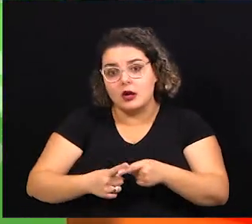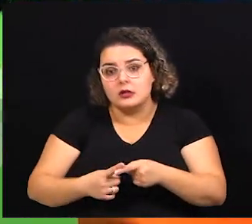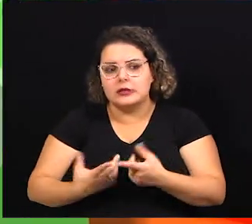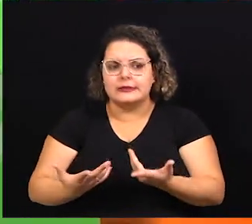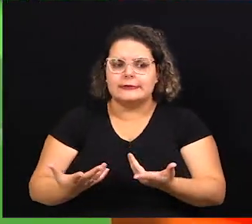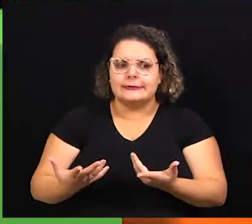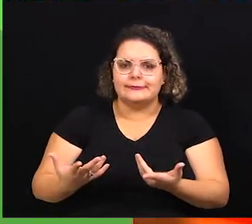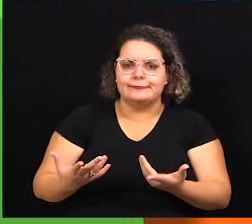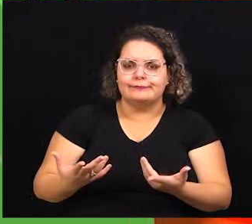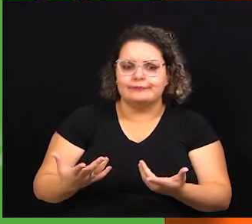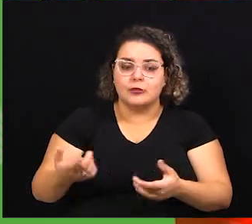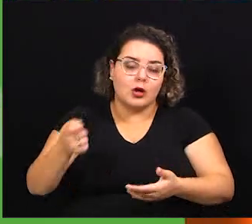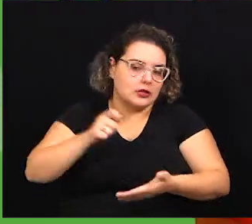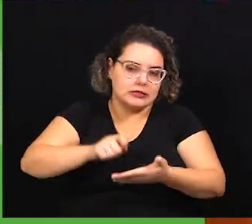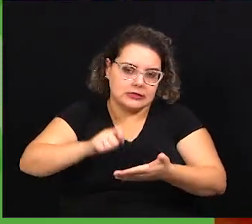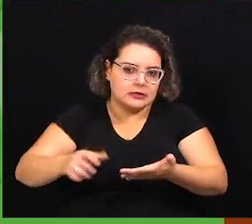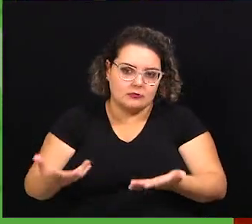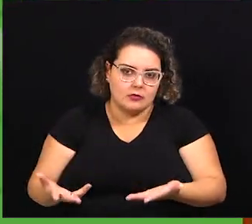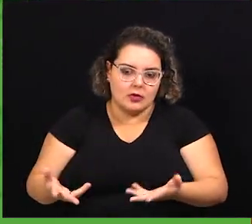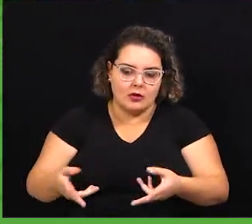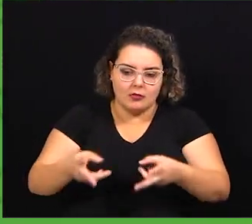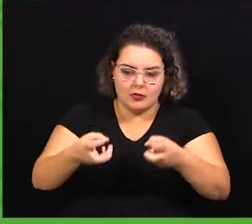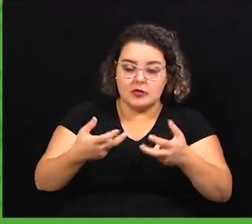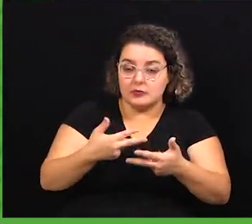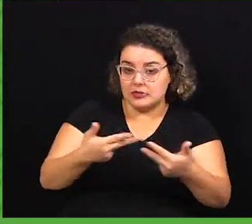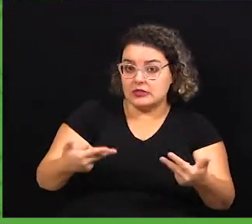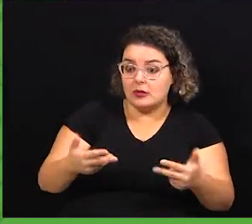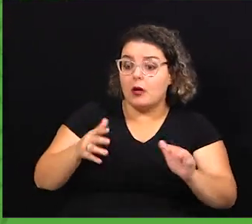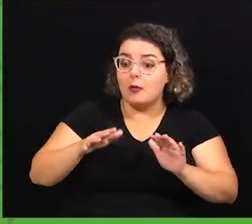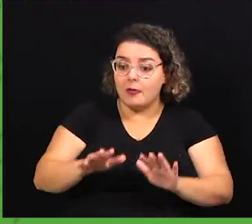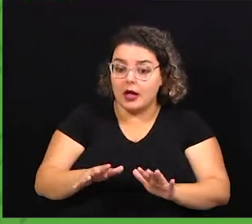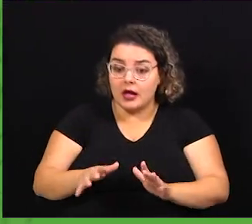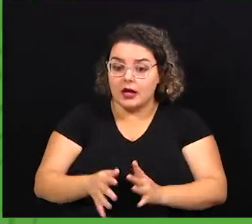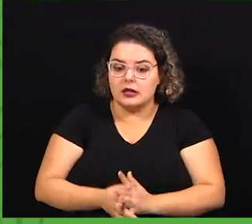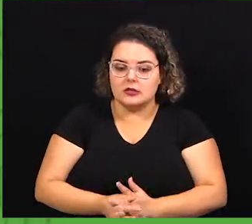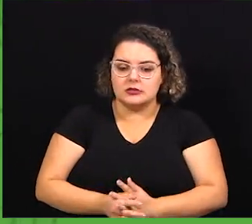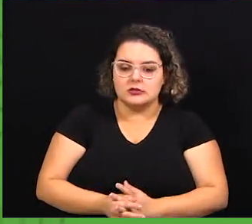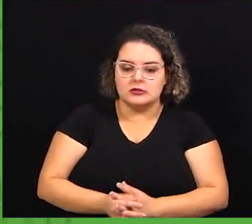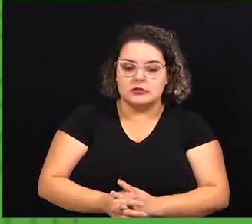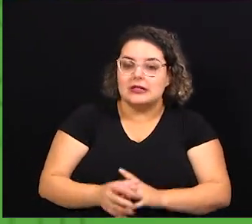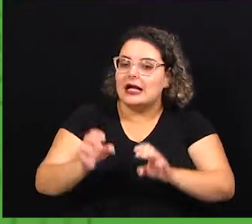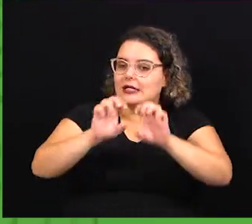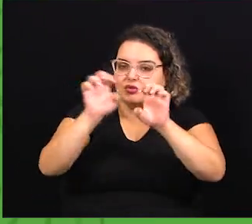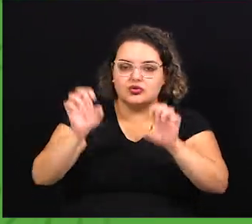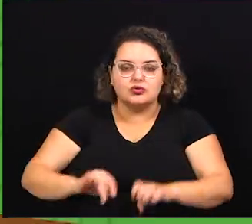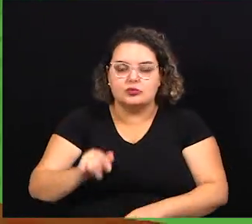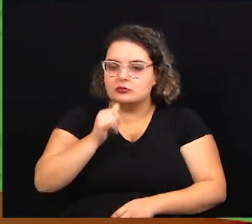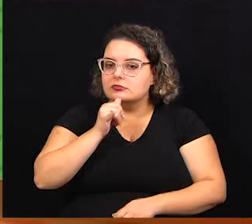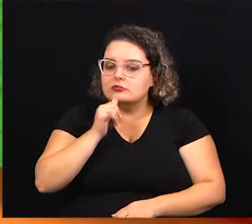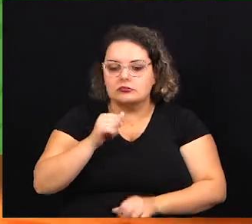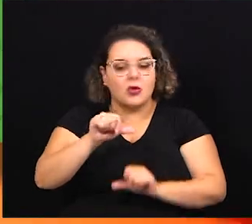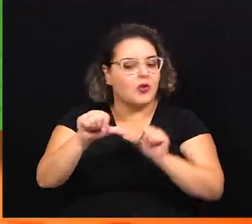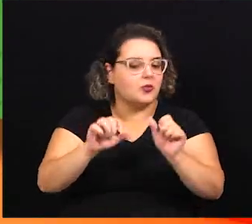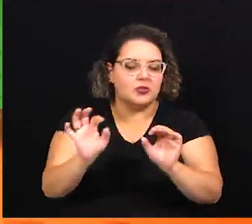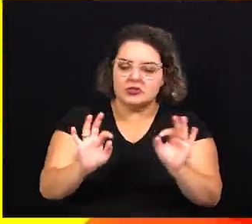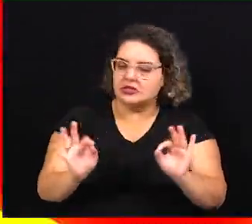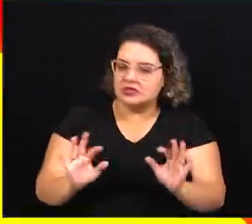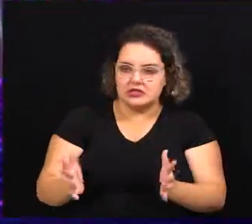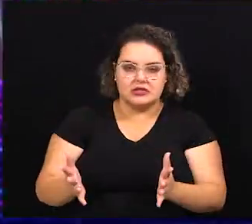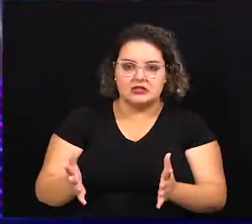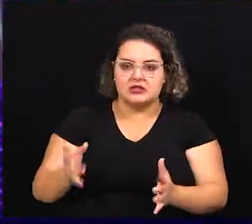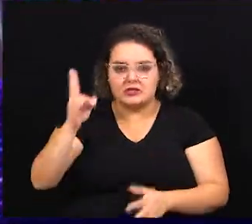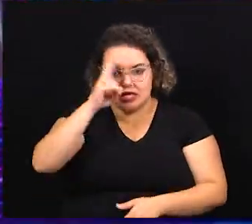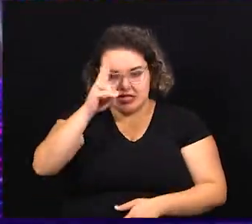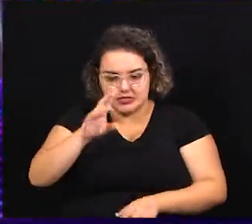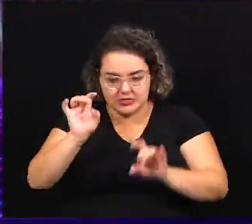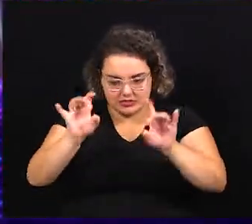etc, porque isso a gente vai aprimorando a nossa escrita, a gente vai percebendo esse tipo de coisa. Porém, na questão da estrutura narrativa, eu não